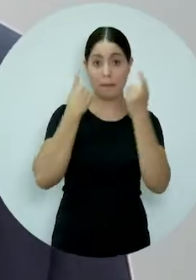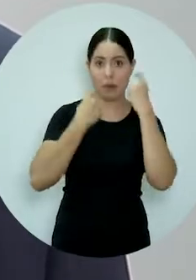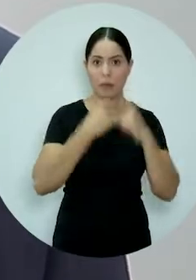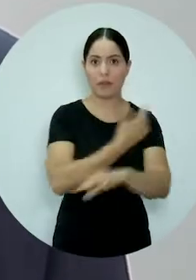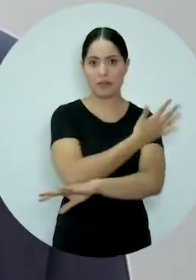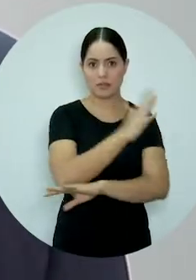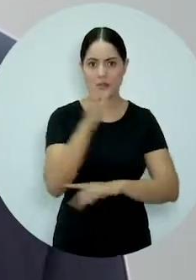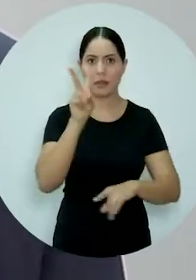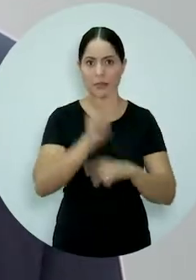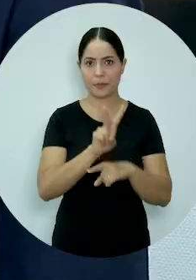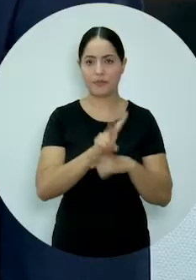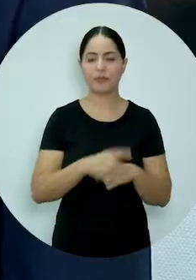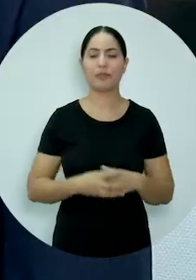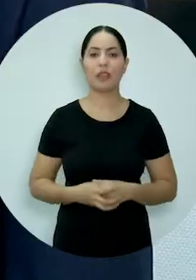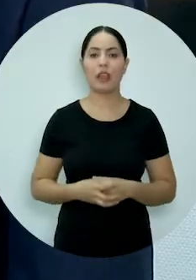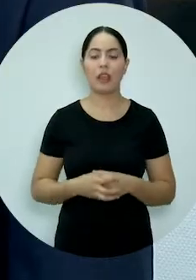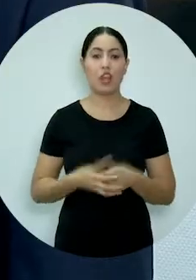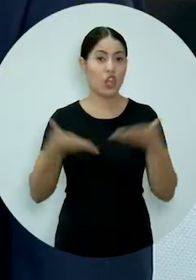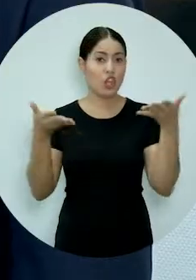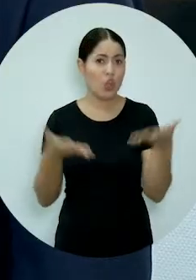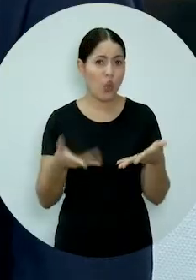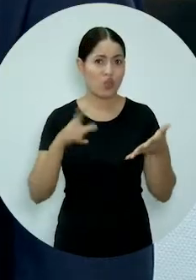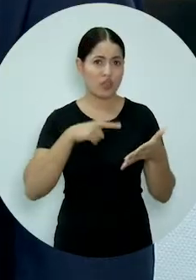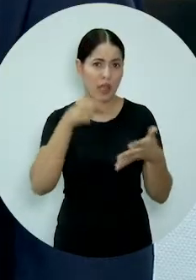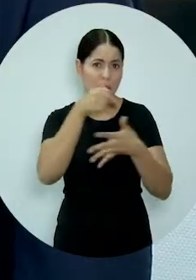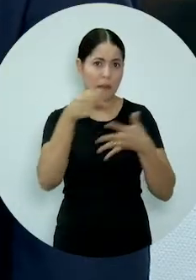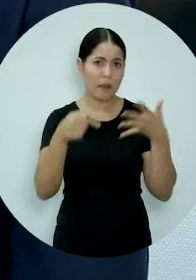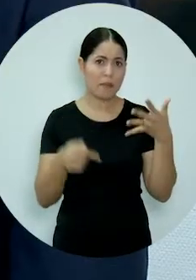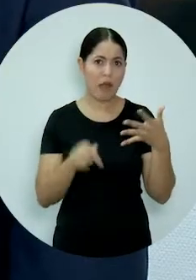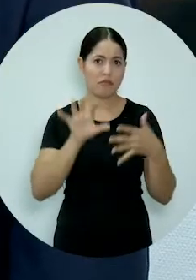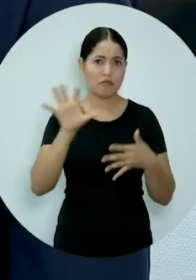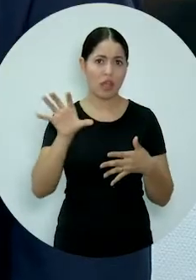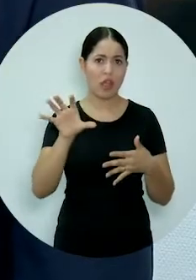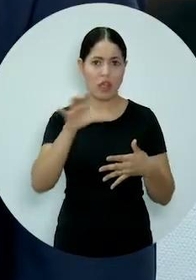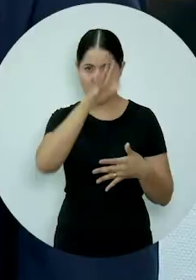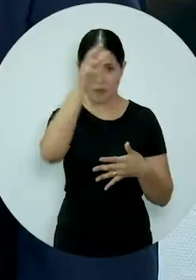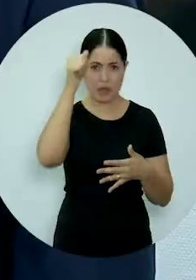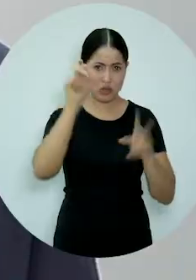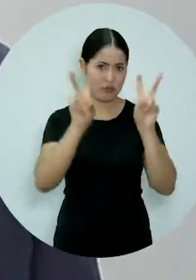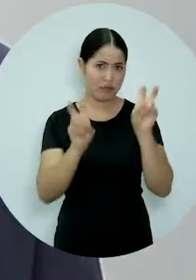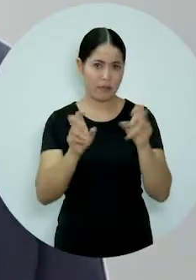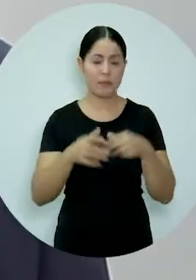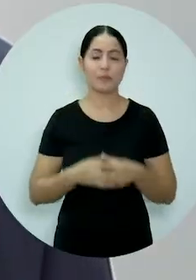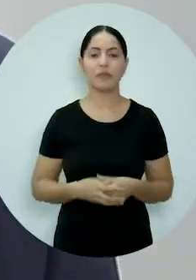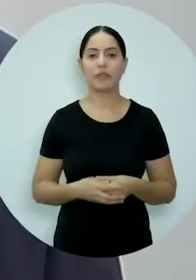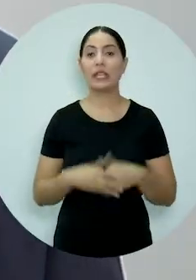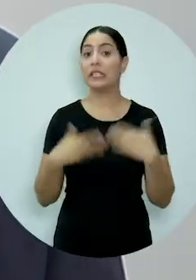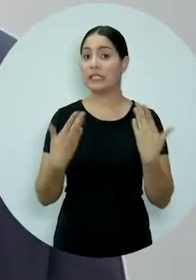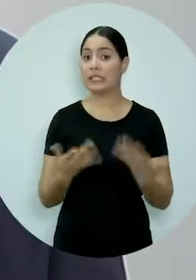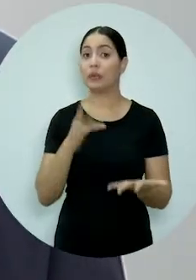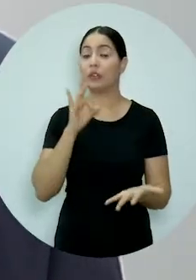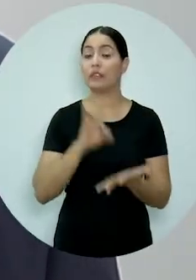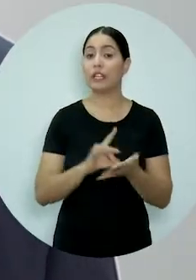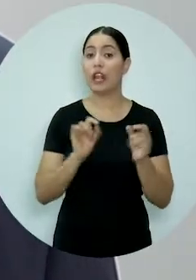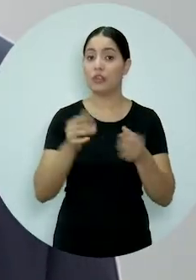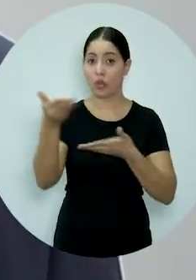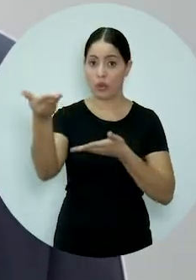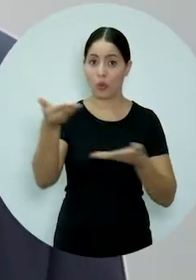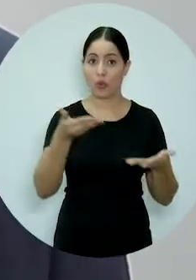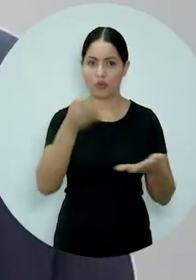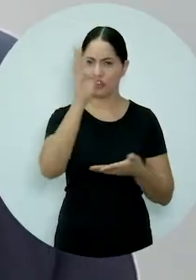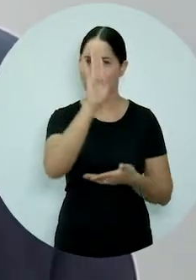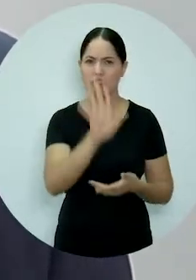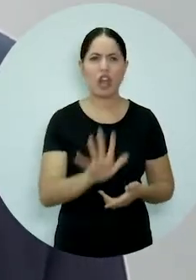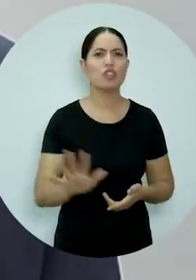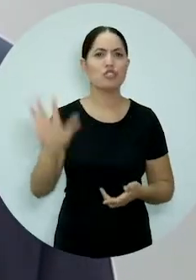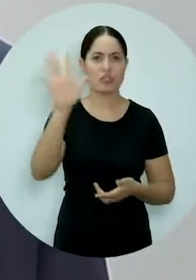sua preocupação com o meio ambiente. E hoje o senhor destaca alguma ação da seccional amazonense no tema? Na realidade, eu quero destacar aqui e fazer esse